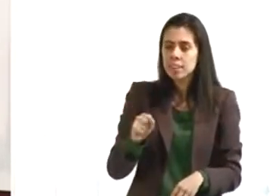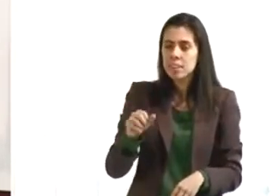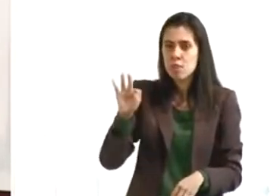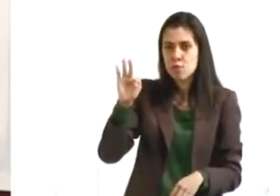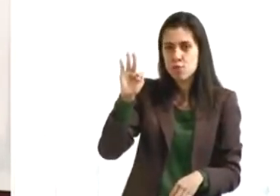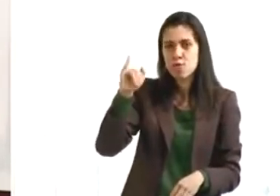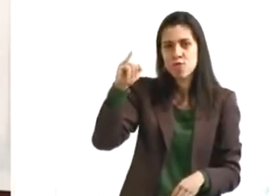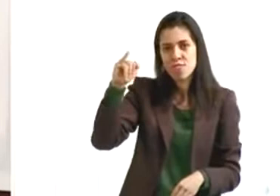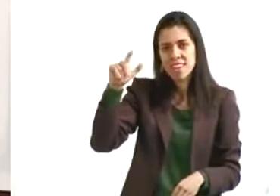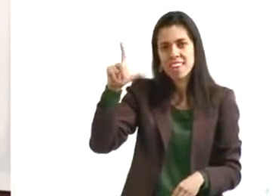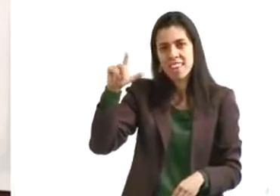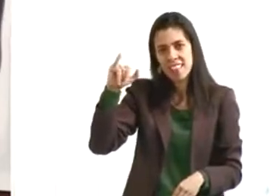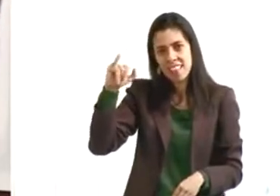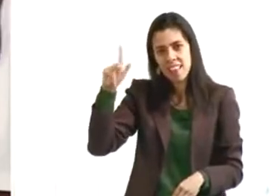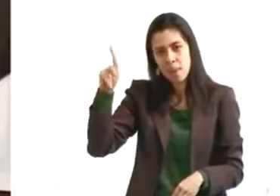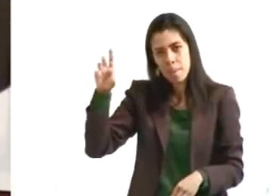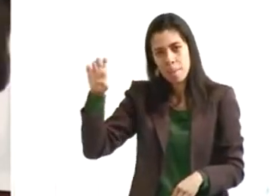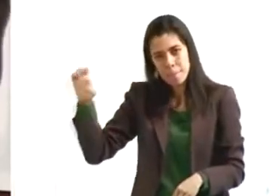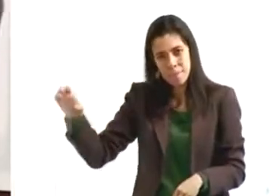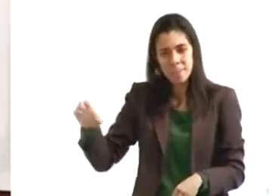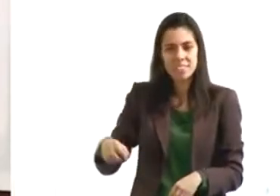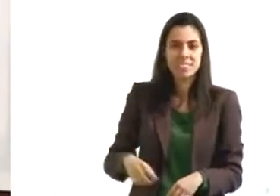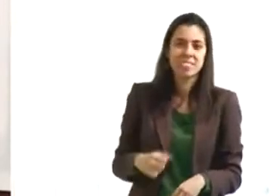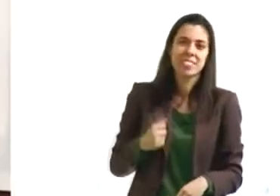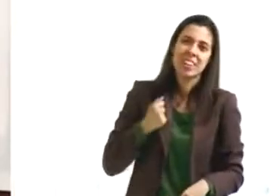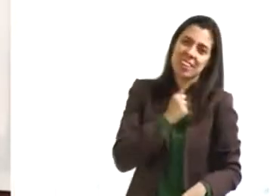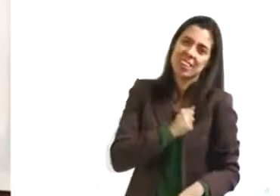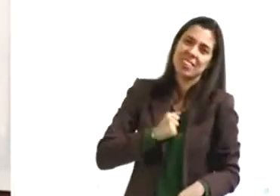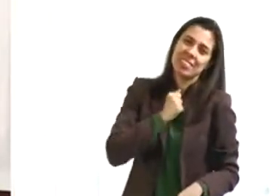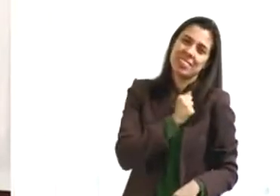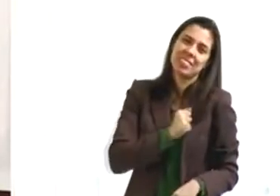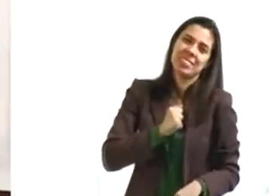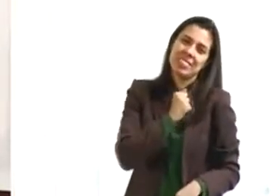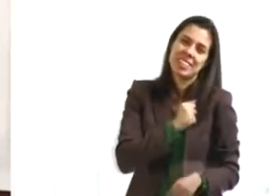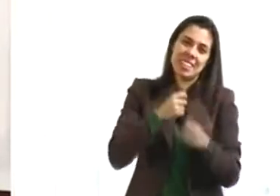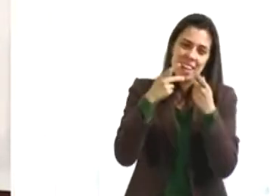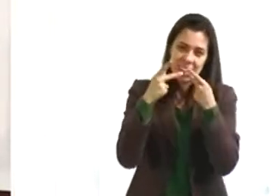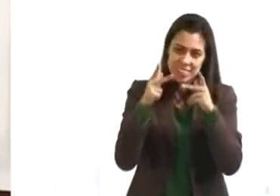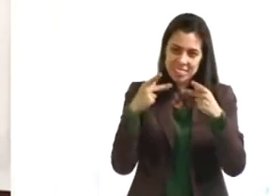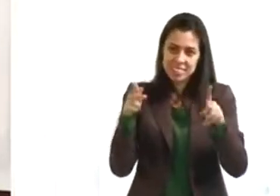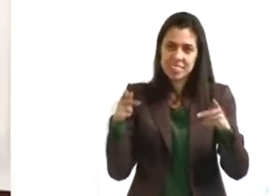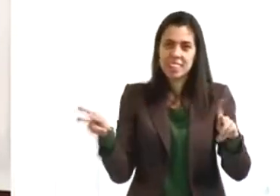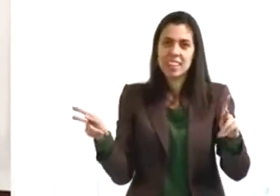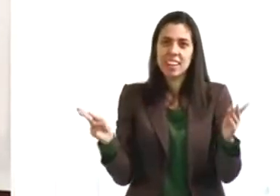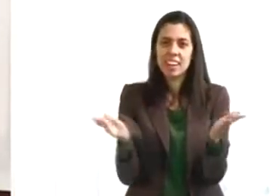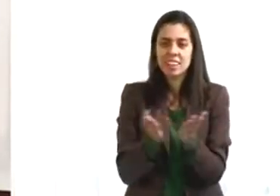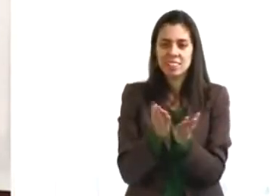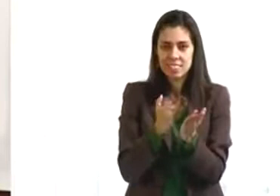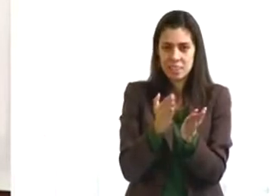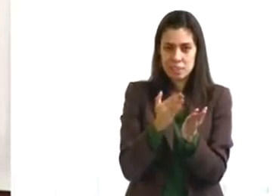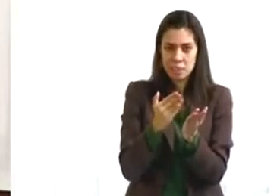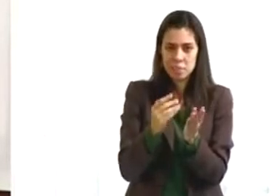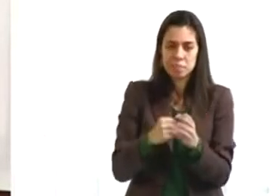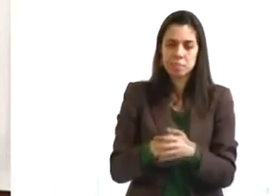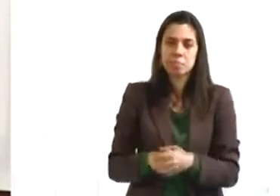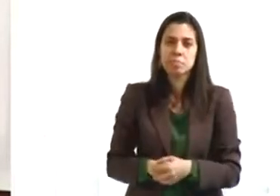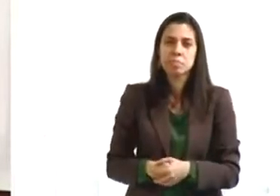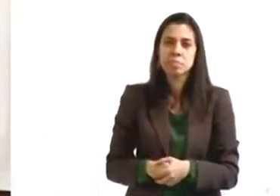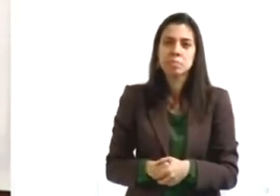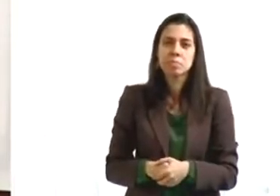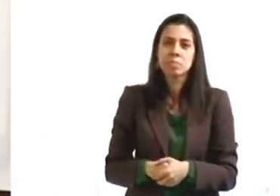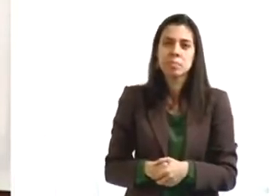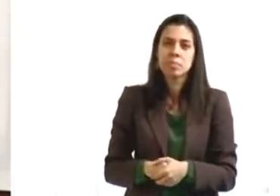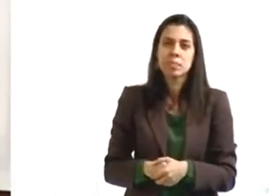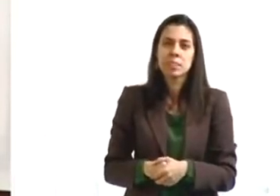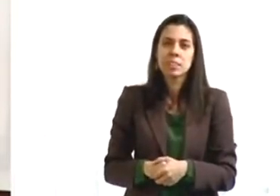pregar a palavra de Deus. Eu quero já de antemão dizer algo a você. Você talvez pense assim: pastor, eu não evangelizo ninguém porque eu